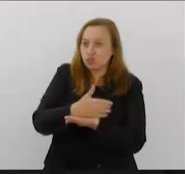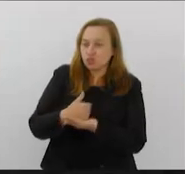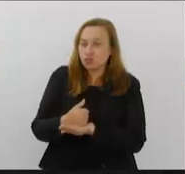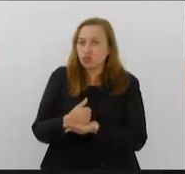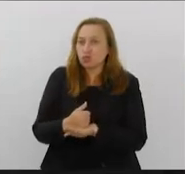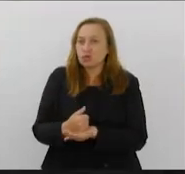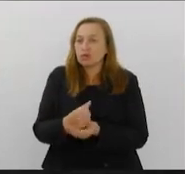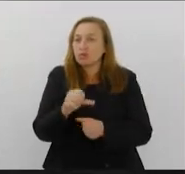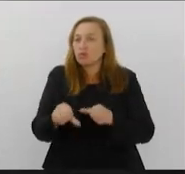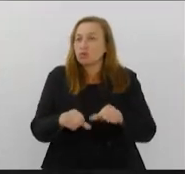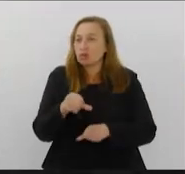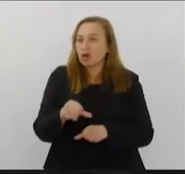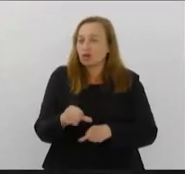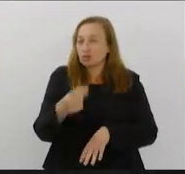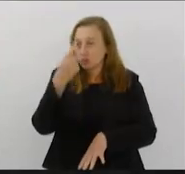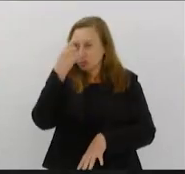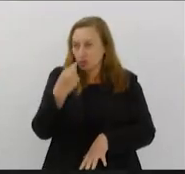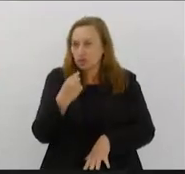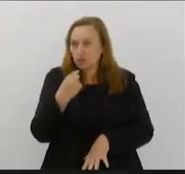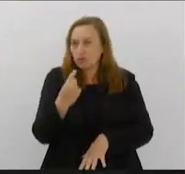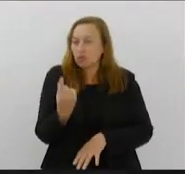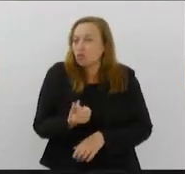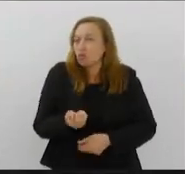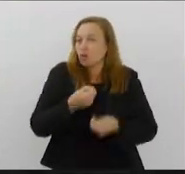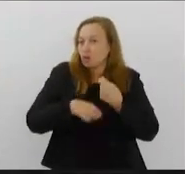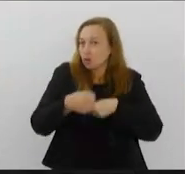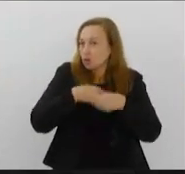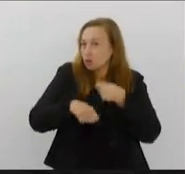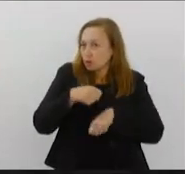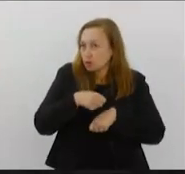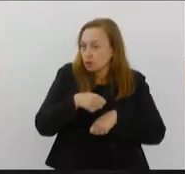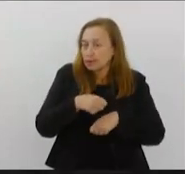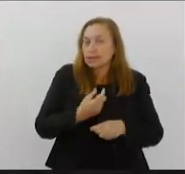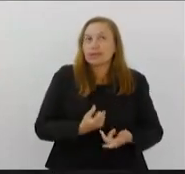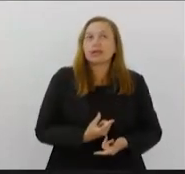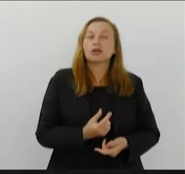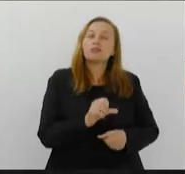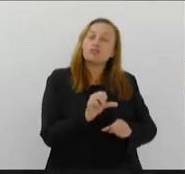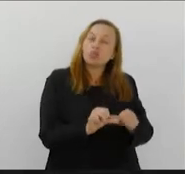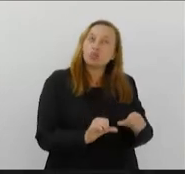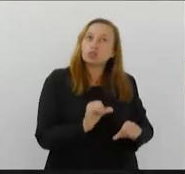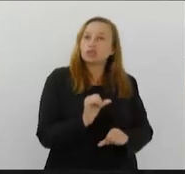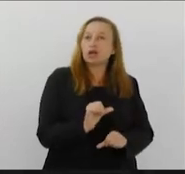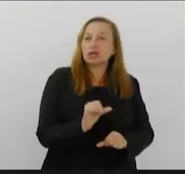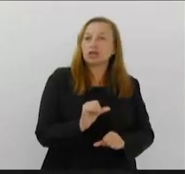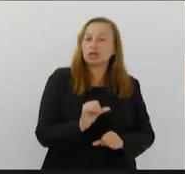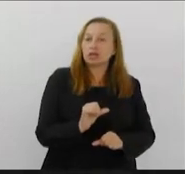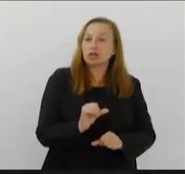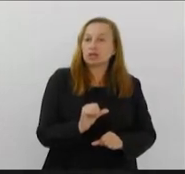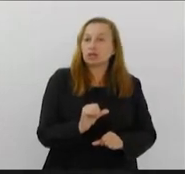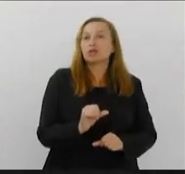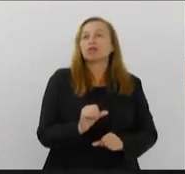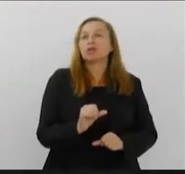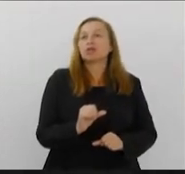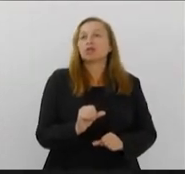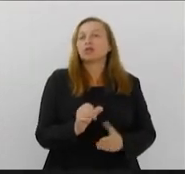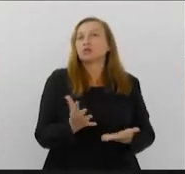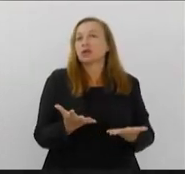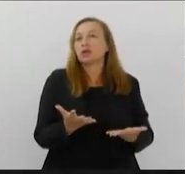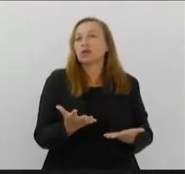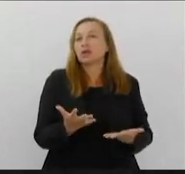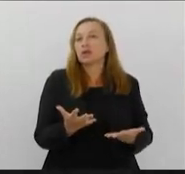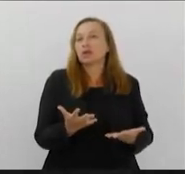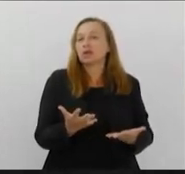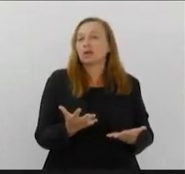o seu perfil socioeconômico, tem mudado as suas inclinações no sentido